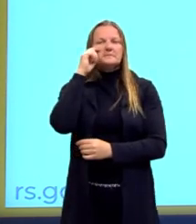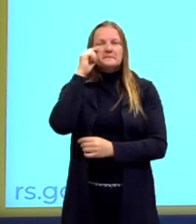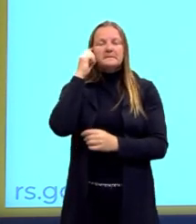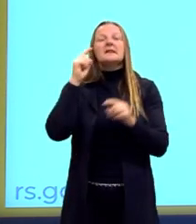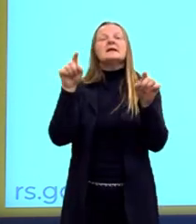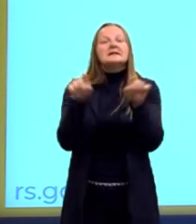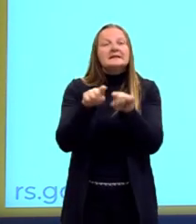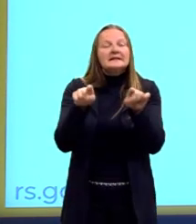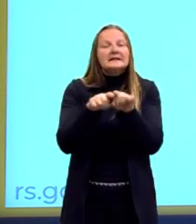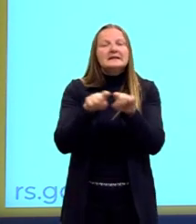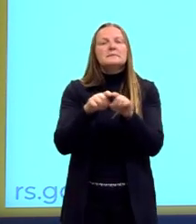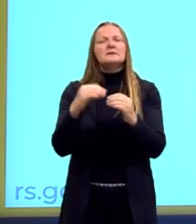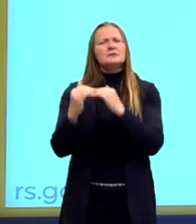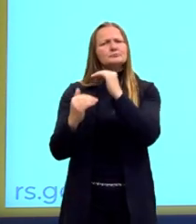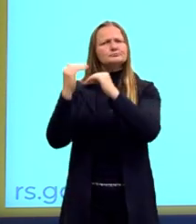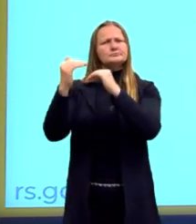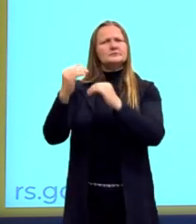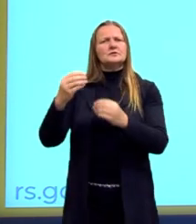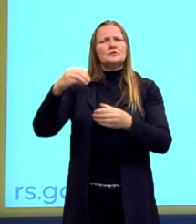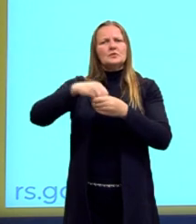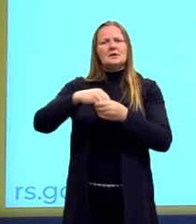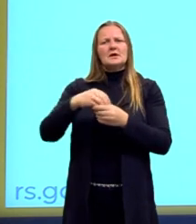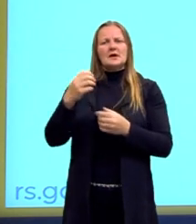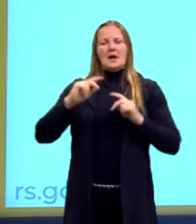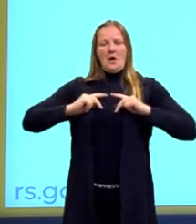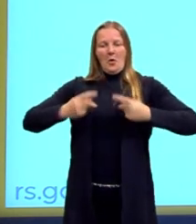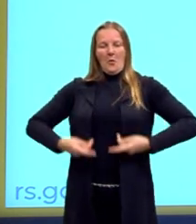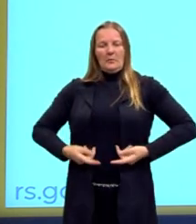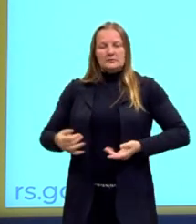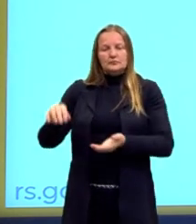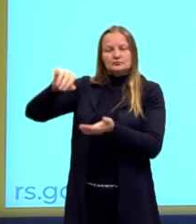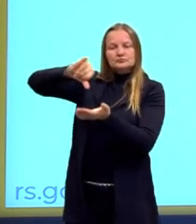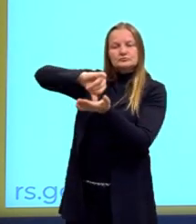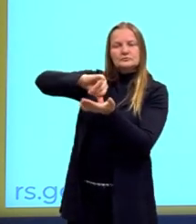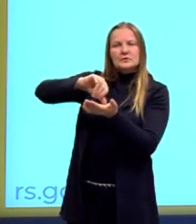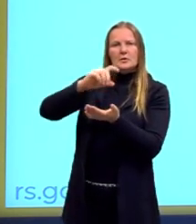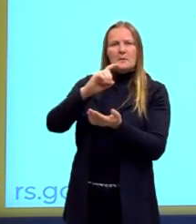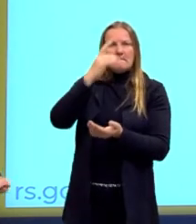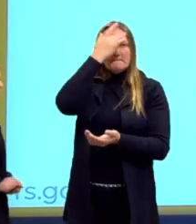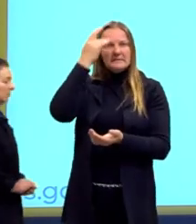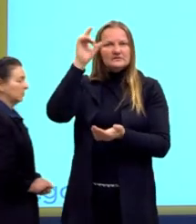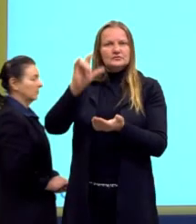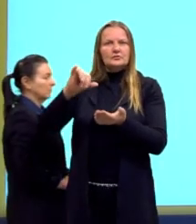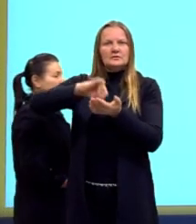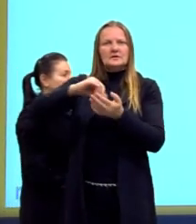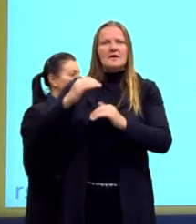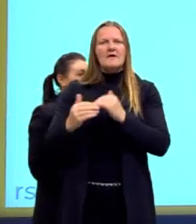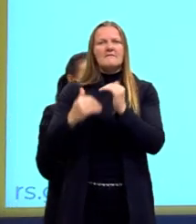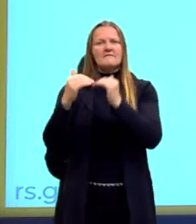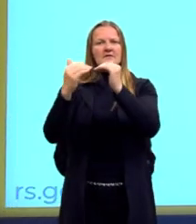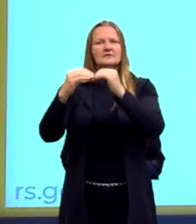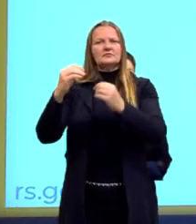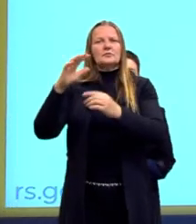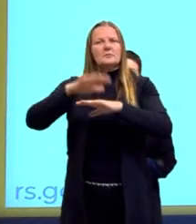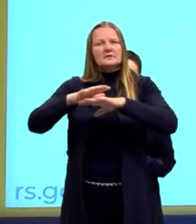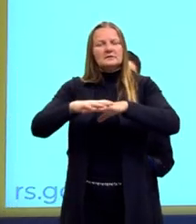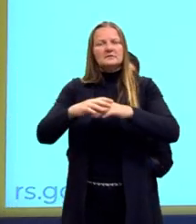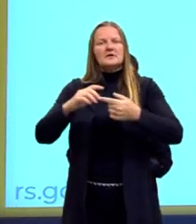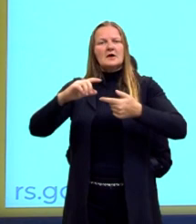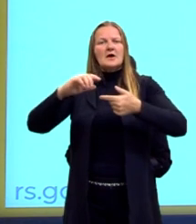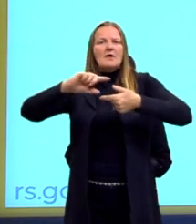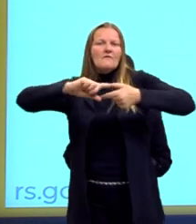também esse processo do antropocentrismo atividade moderna né o avanço da Matemática as formas